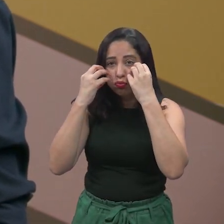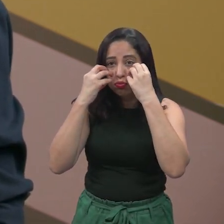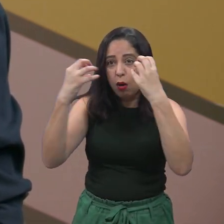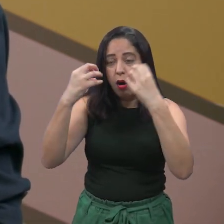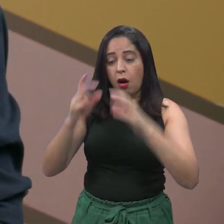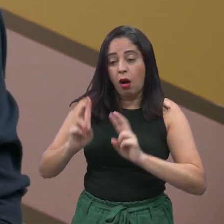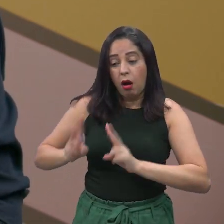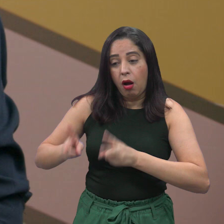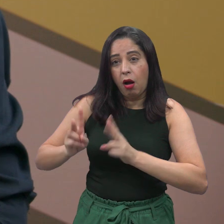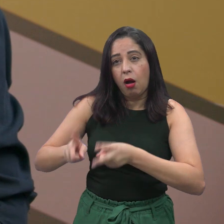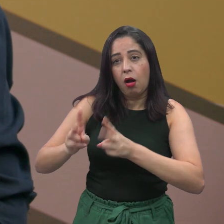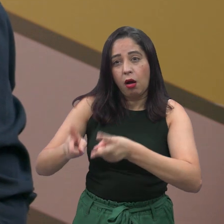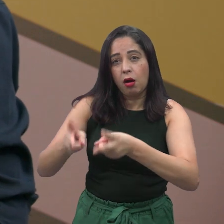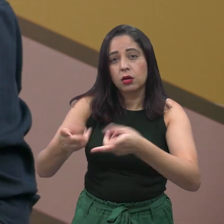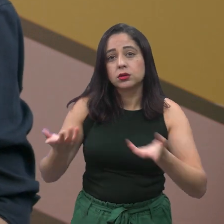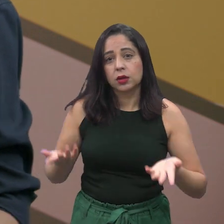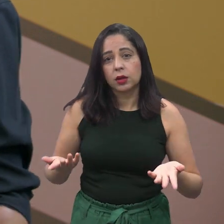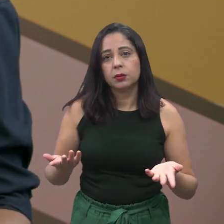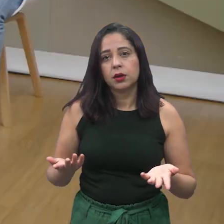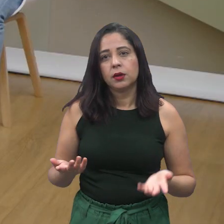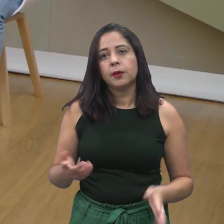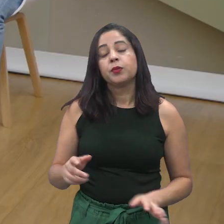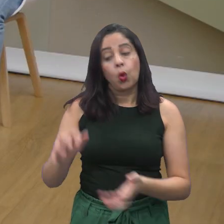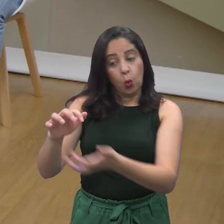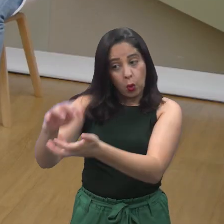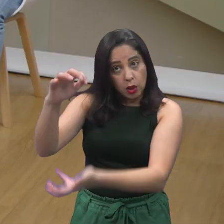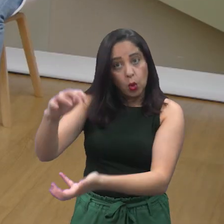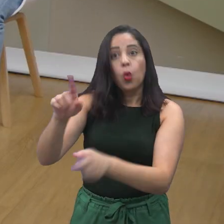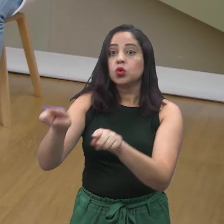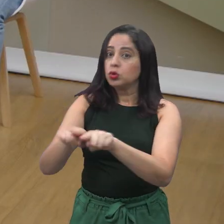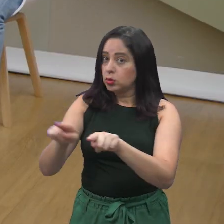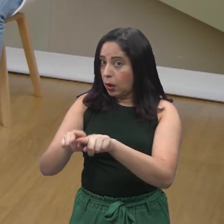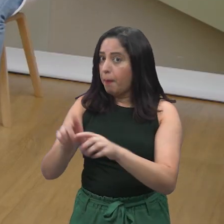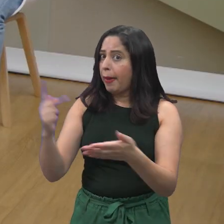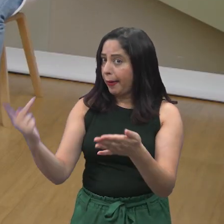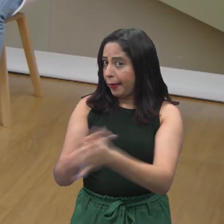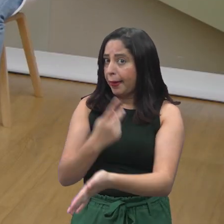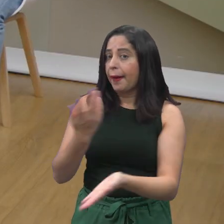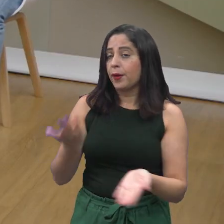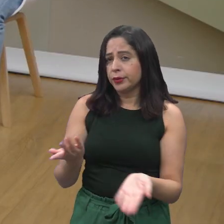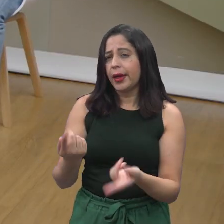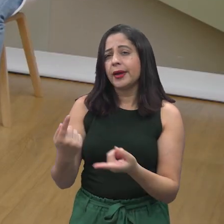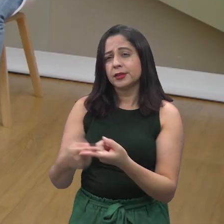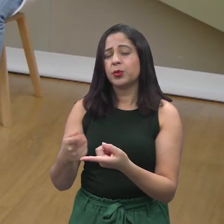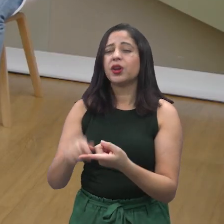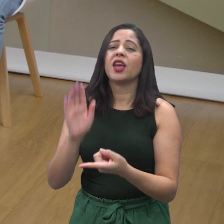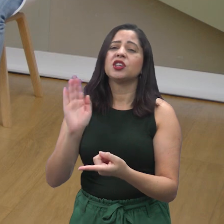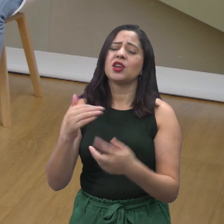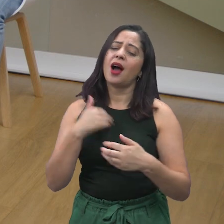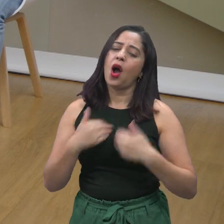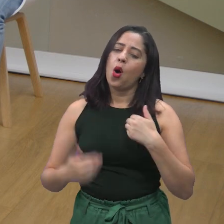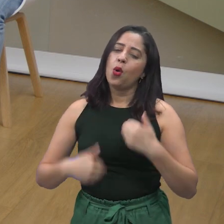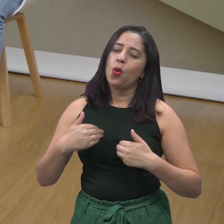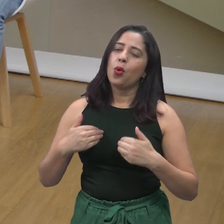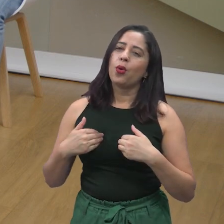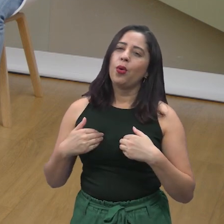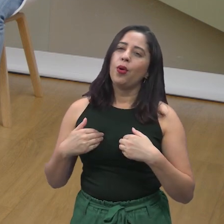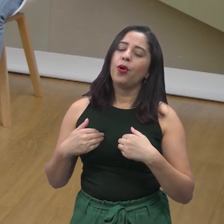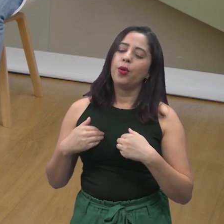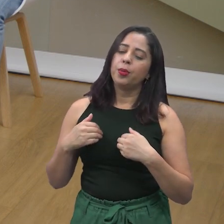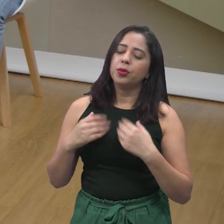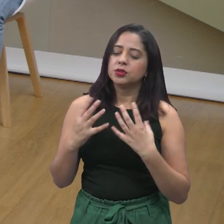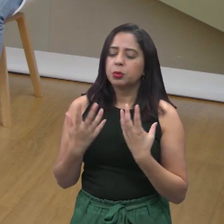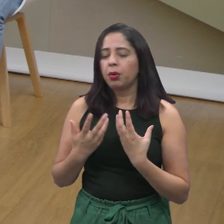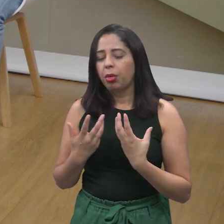uma repetição de crises. Tá certo que nos idosos também pode acontecer por fenômenos de envelhecimento, e nas gestantes também, pelo